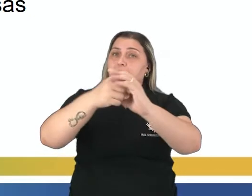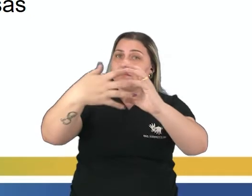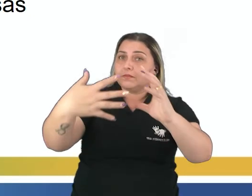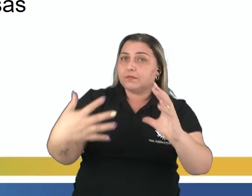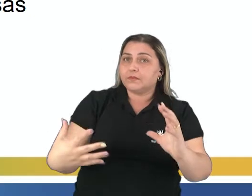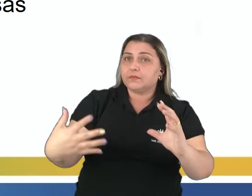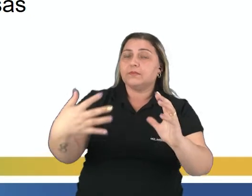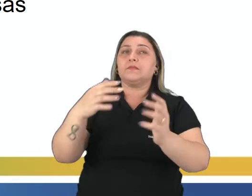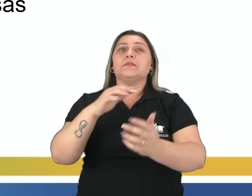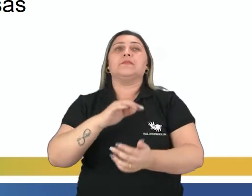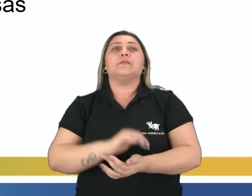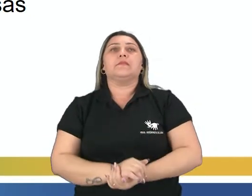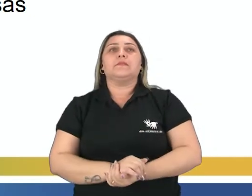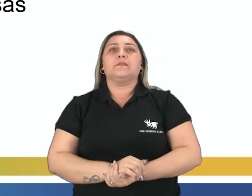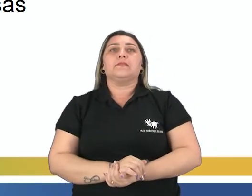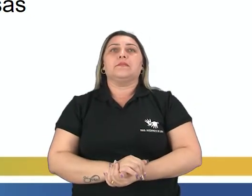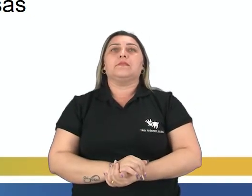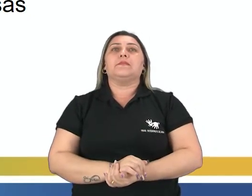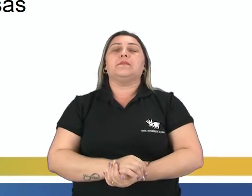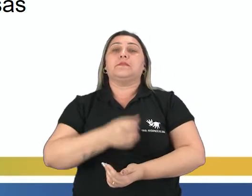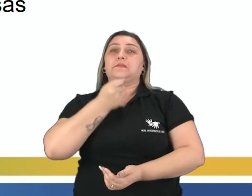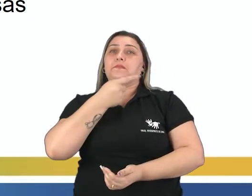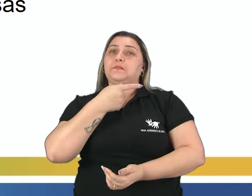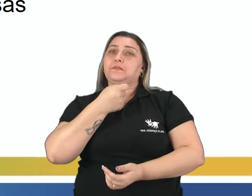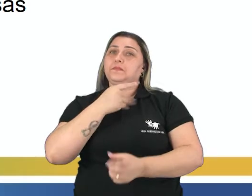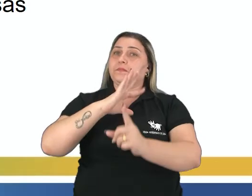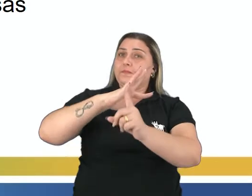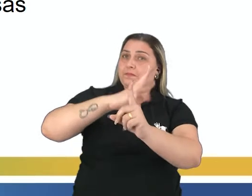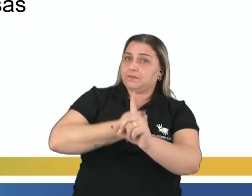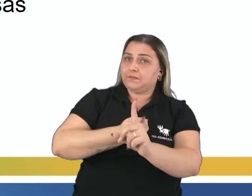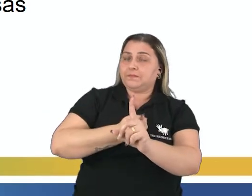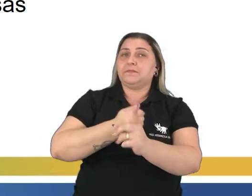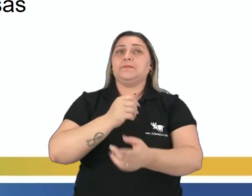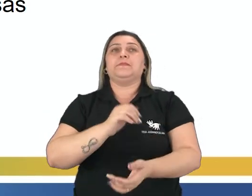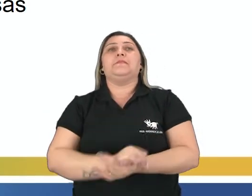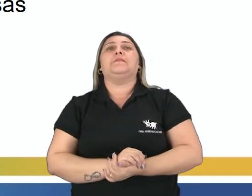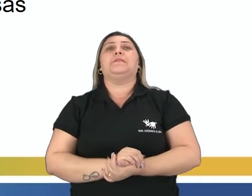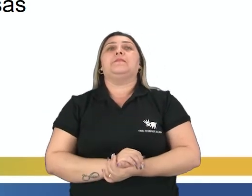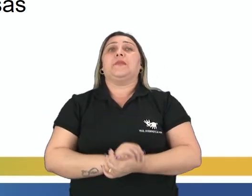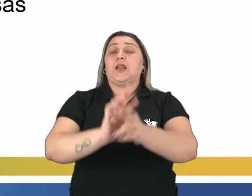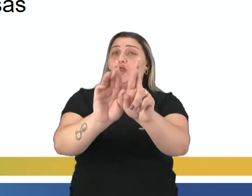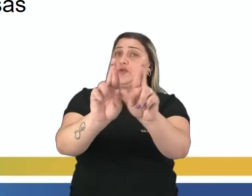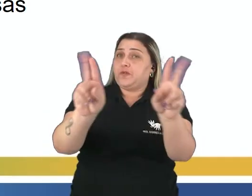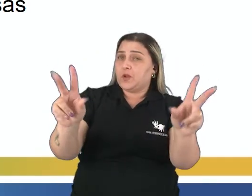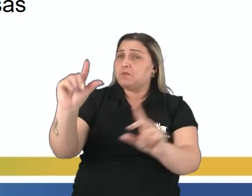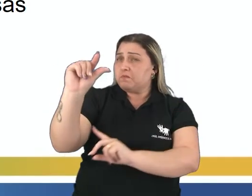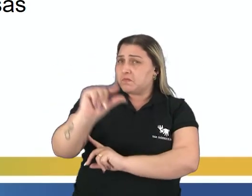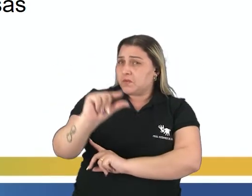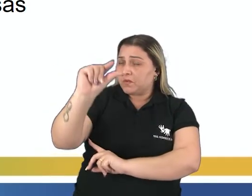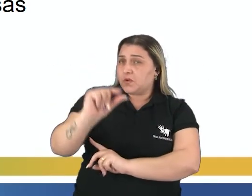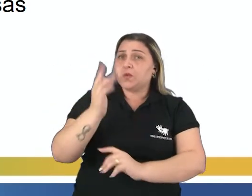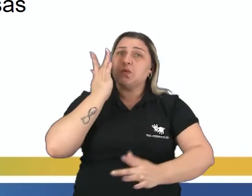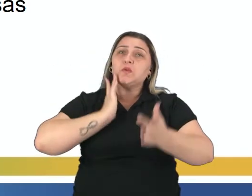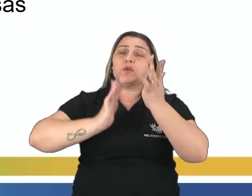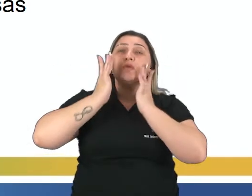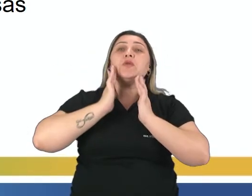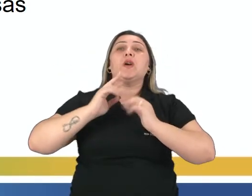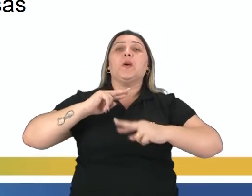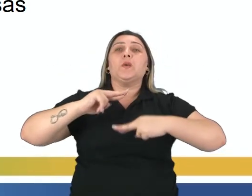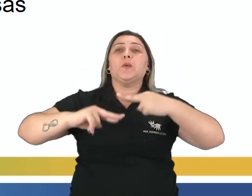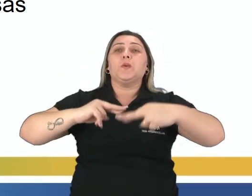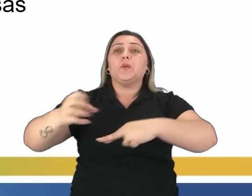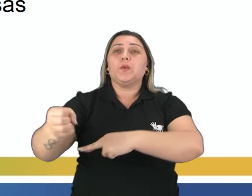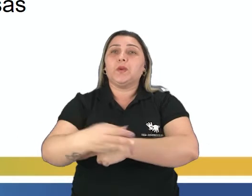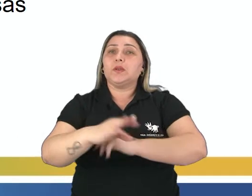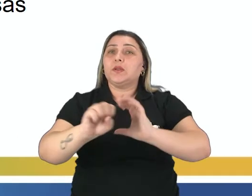as características da comédia dell'arte. Ela é, gente, um pouquinho diferente do teatro renascentista,